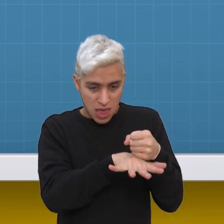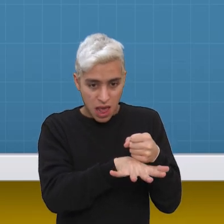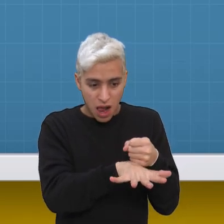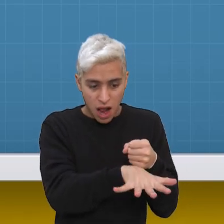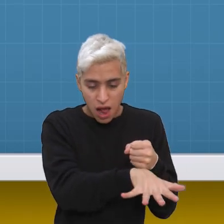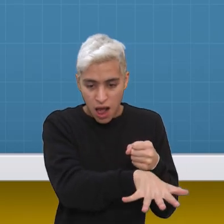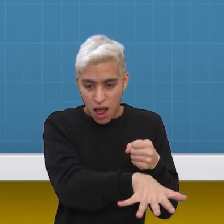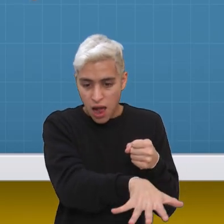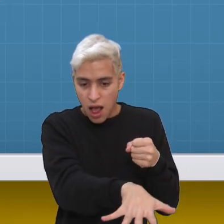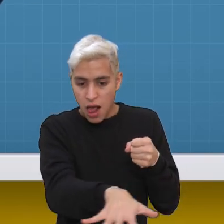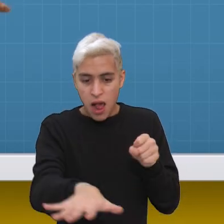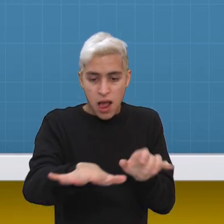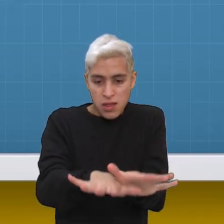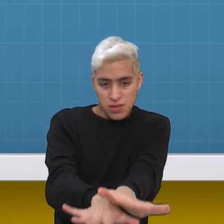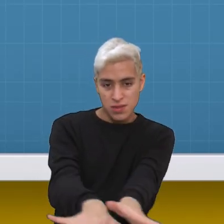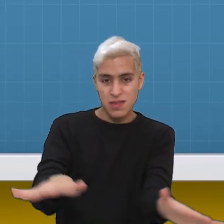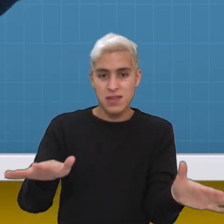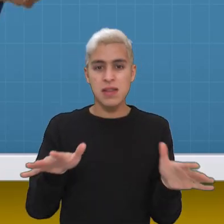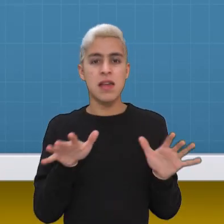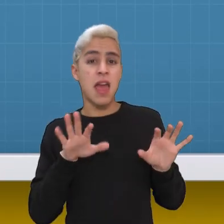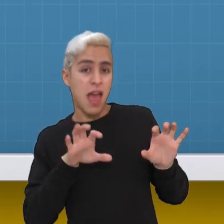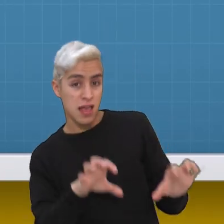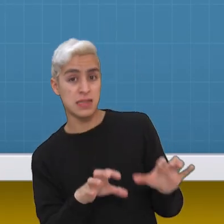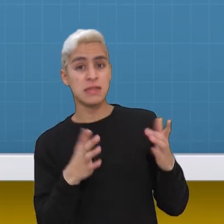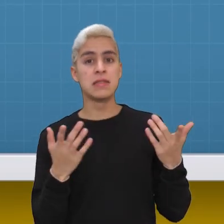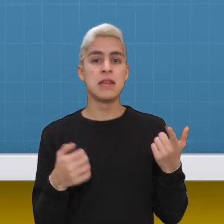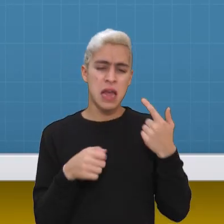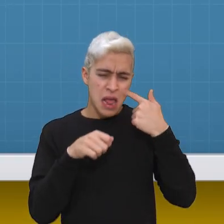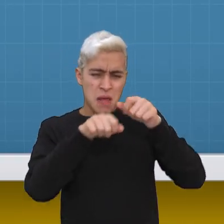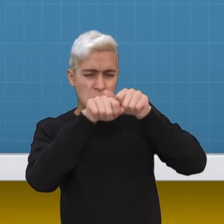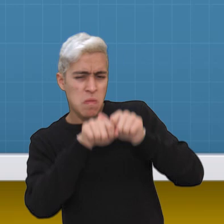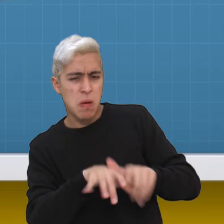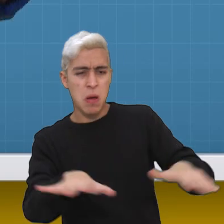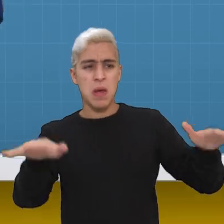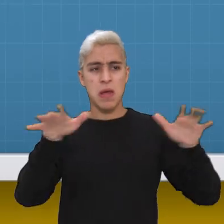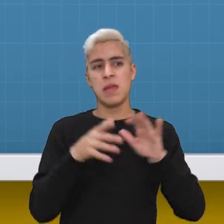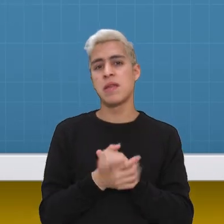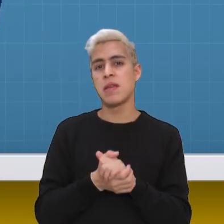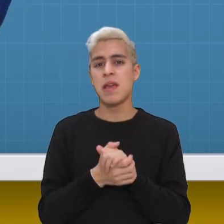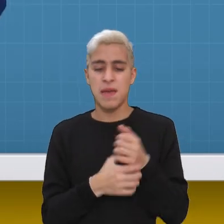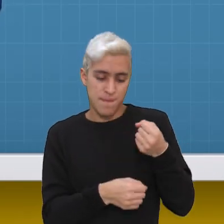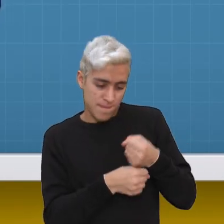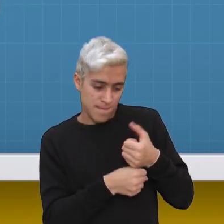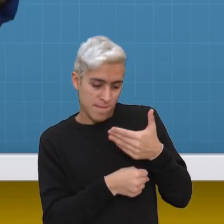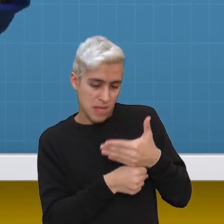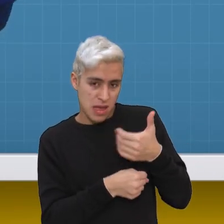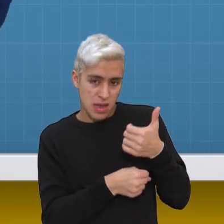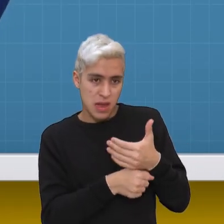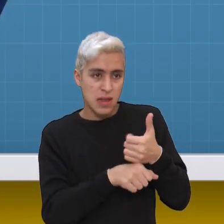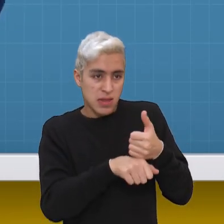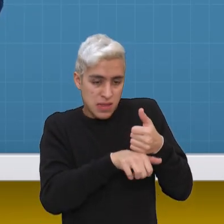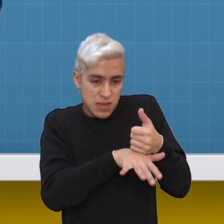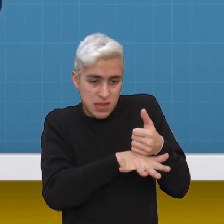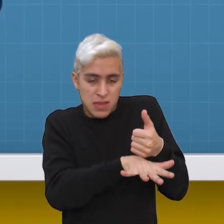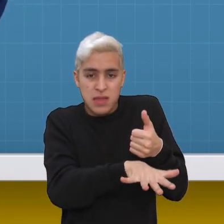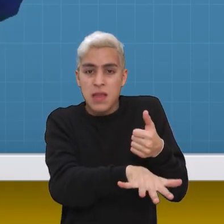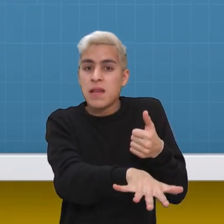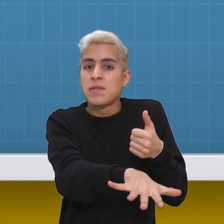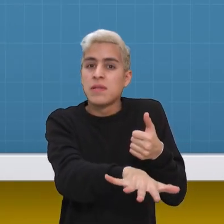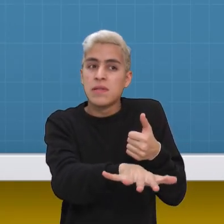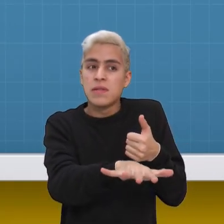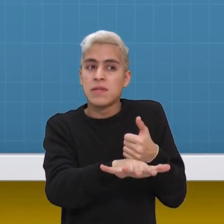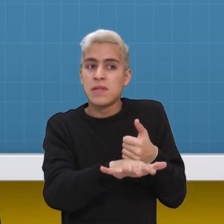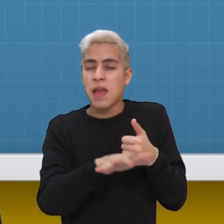aqui, ela vai fazendo uma rama e ela espalha pelo chão. E era a batatinha, quando nasce, espalha a rama pelo